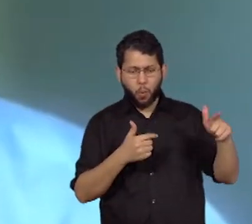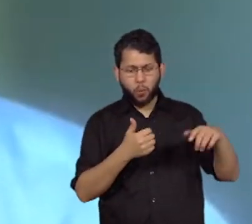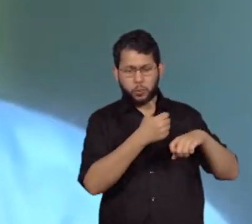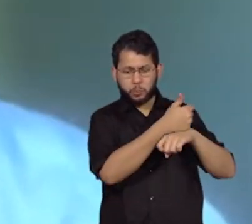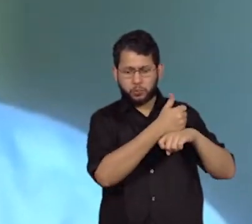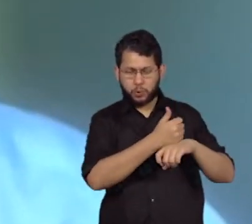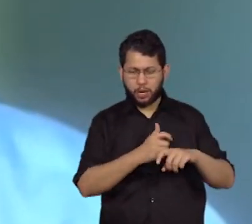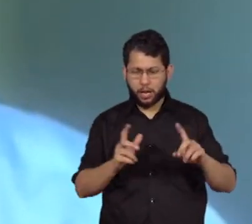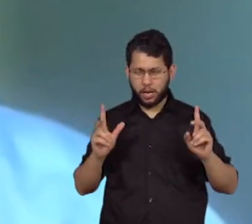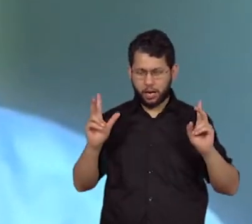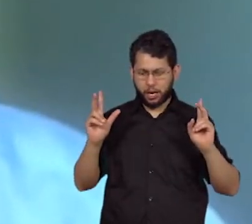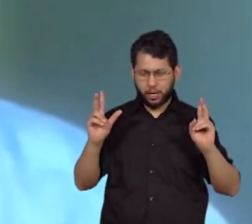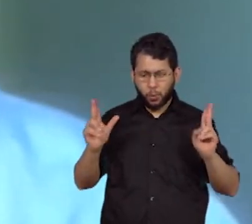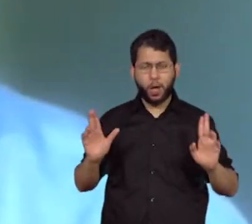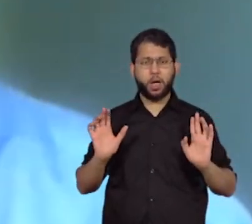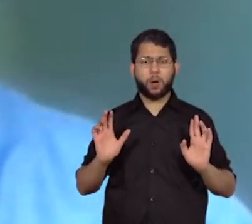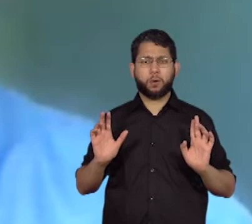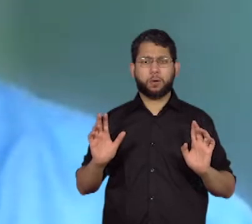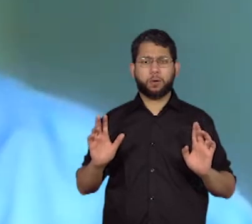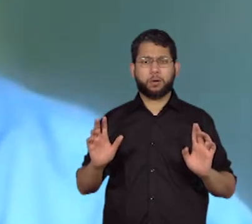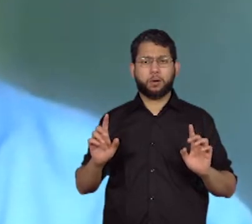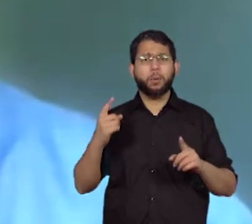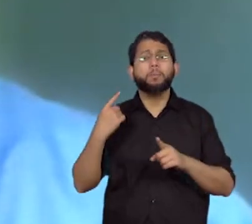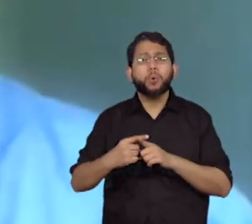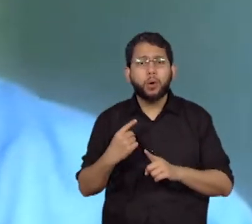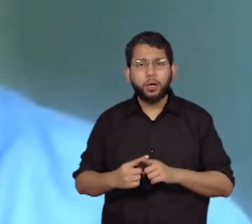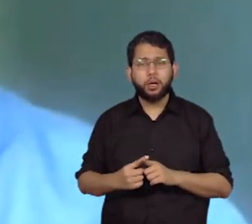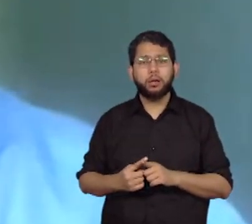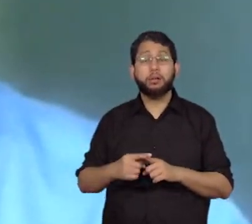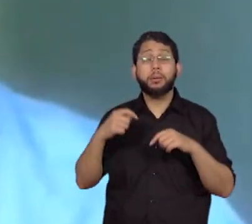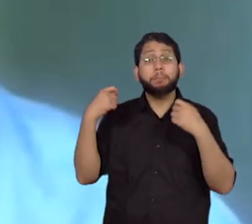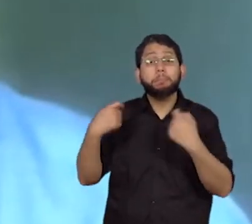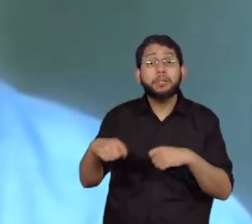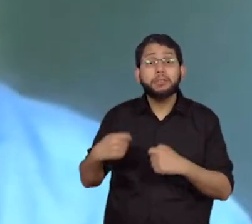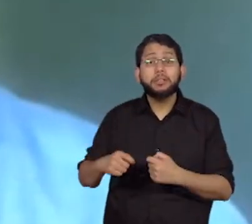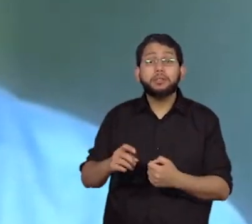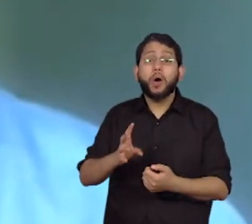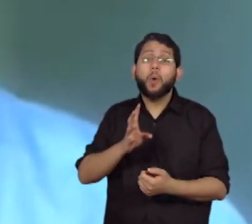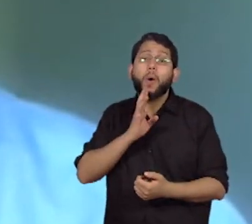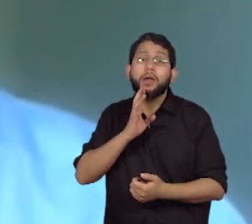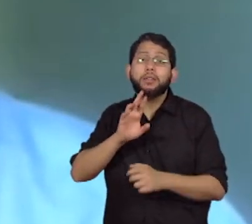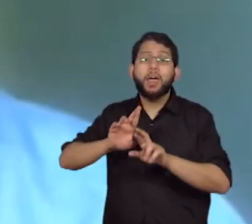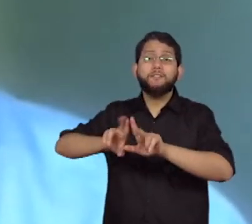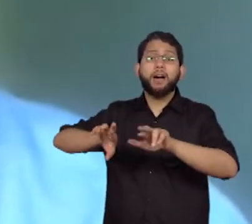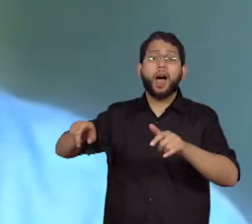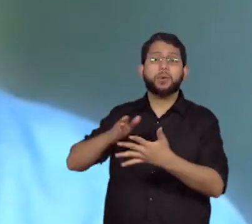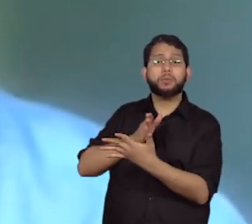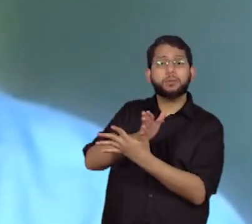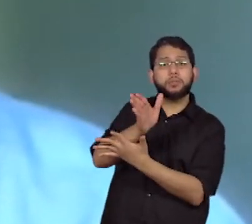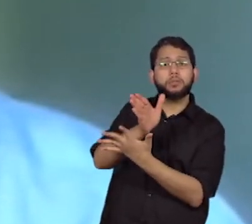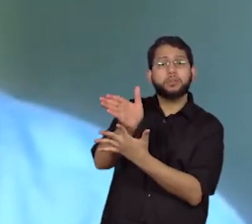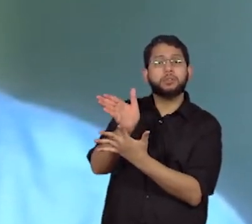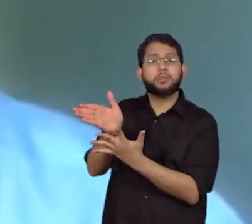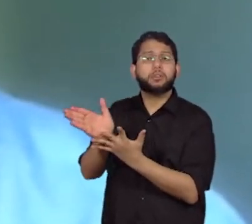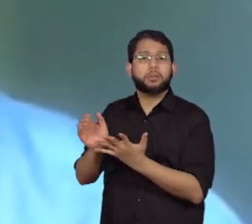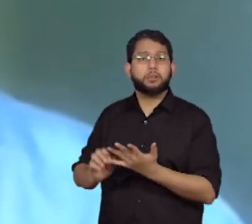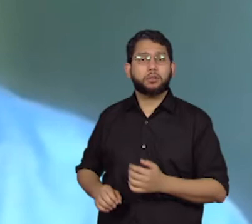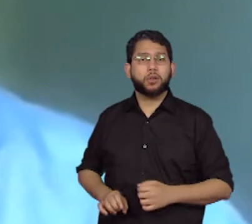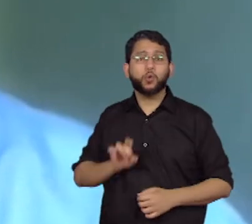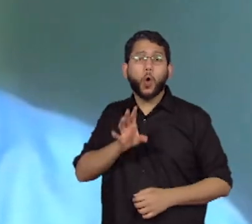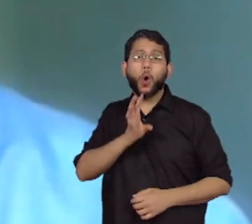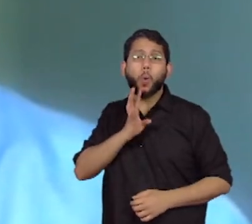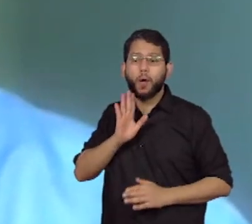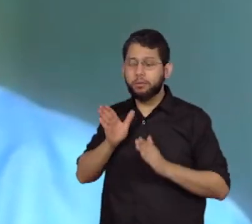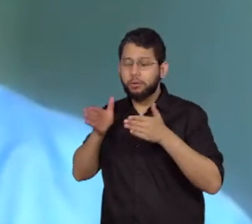ele é multitarefa, ele transita por cada vez mais campos do conhecimento, ele não fica